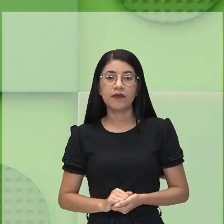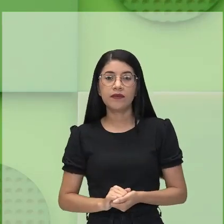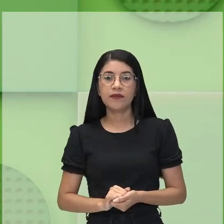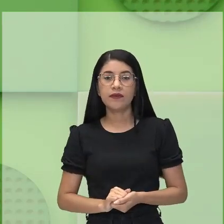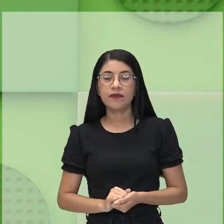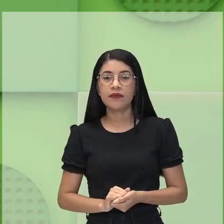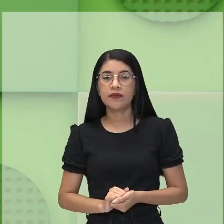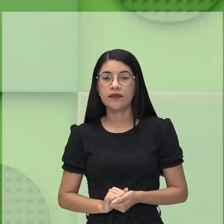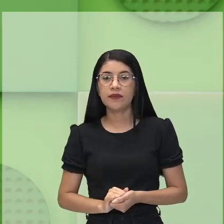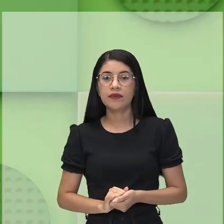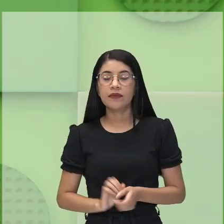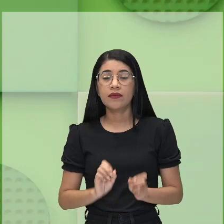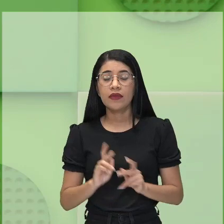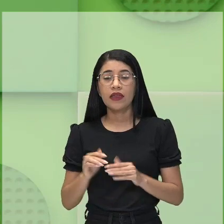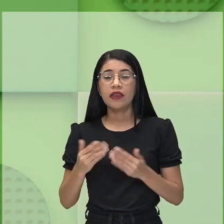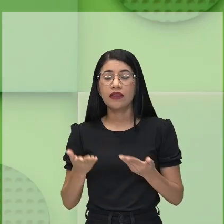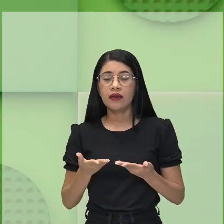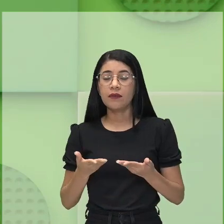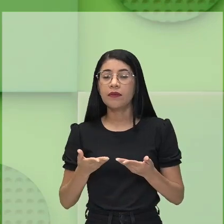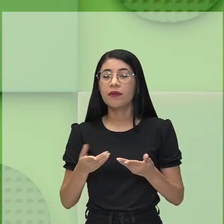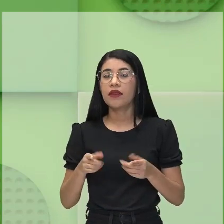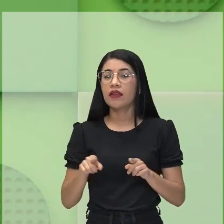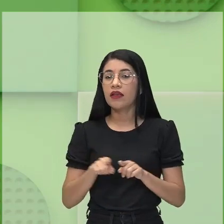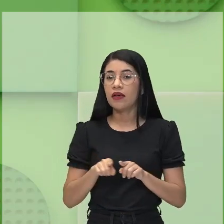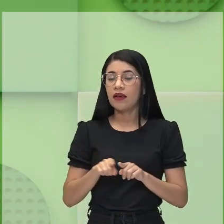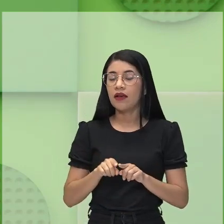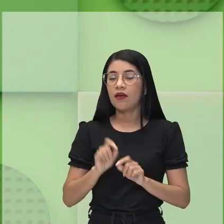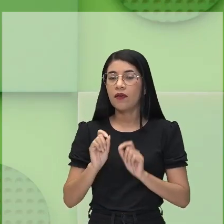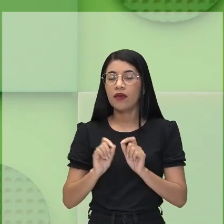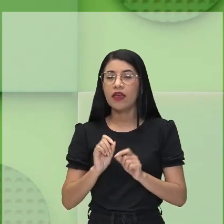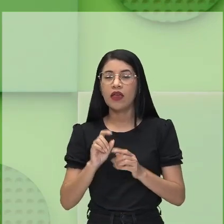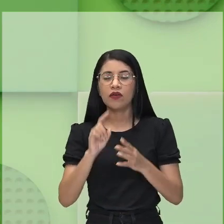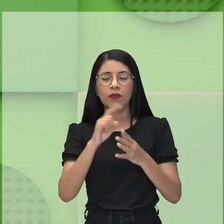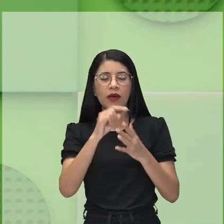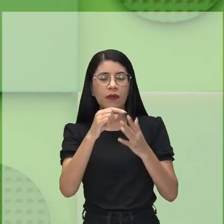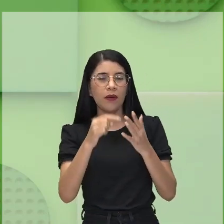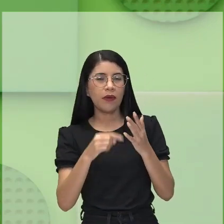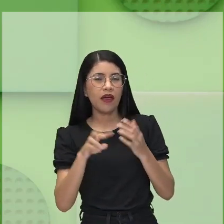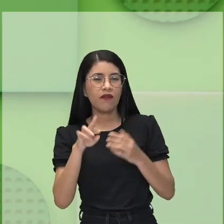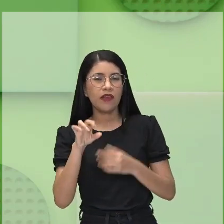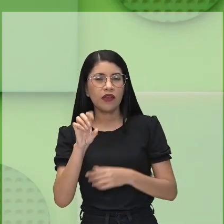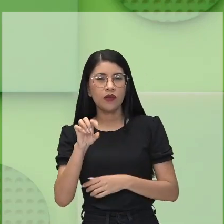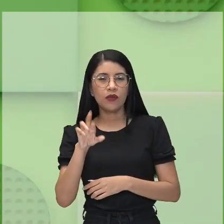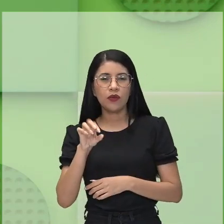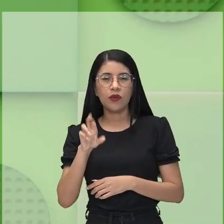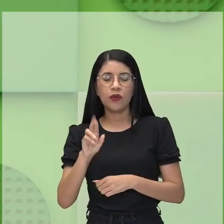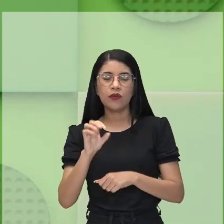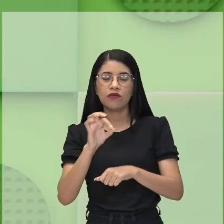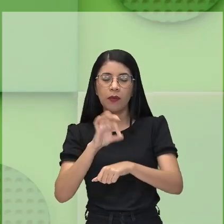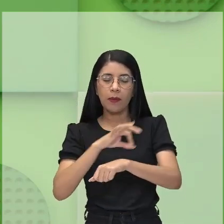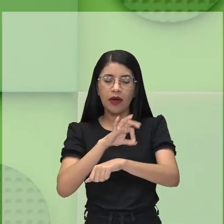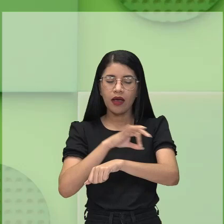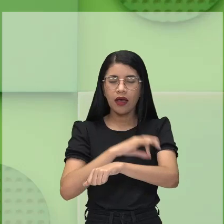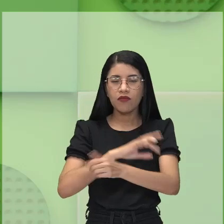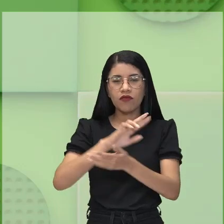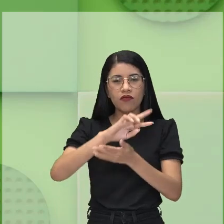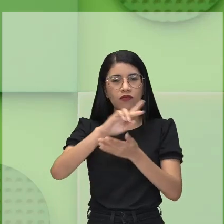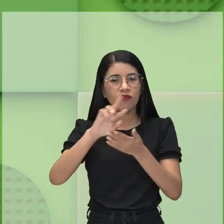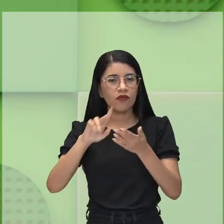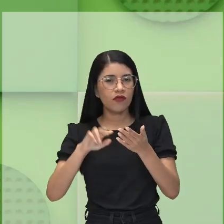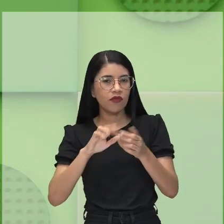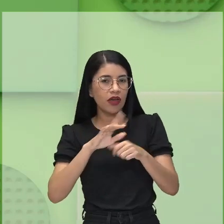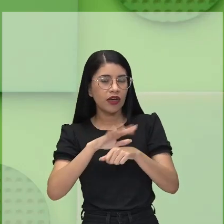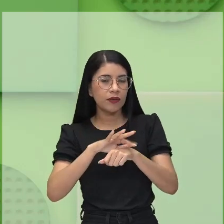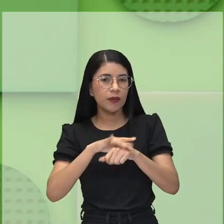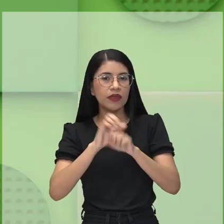certo? Então, aí nós vimos, né, vários vetores, mosquitos, várias doenças que esses mosquitos